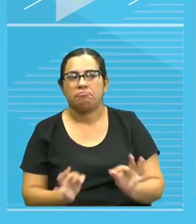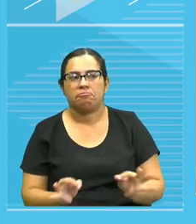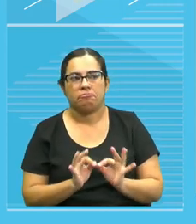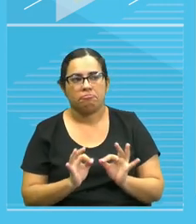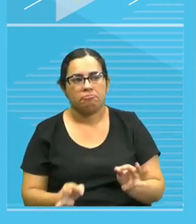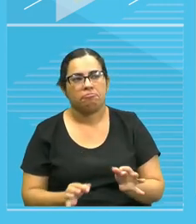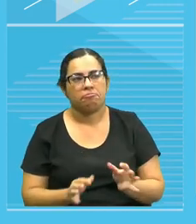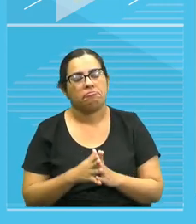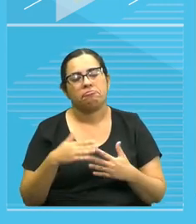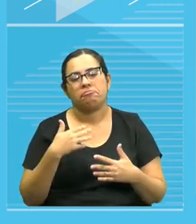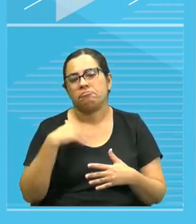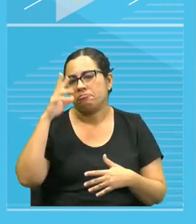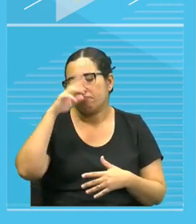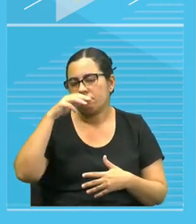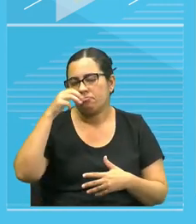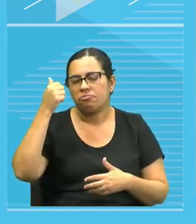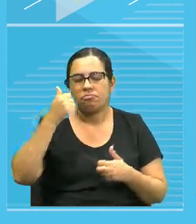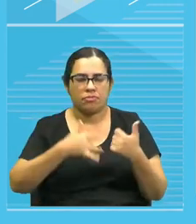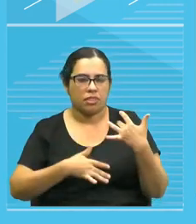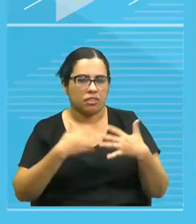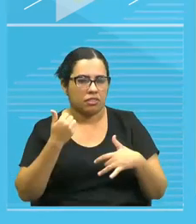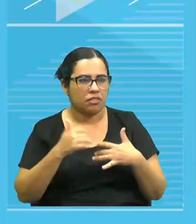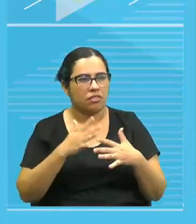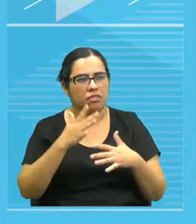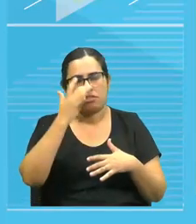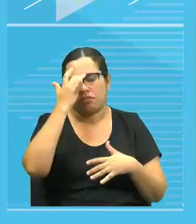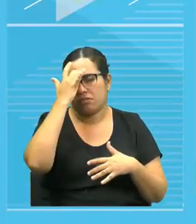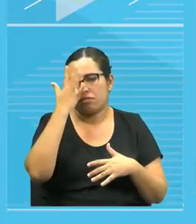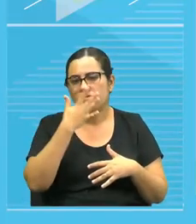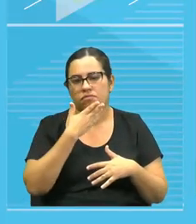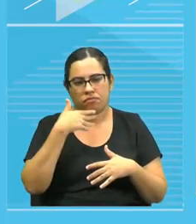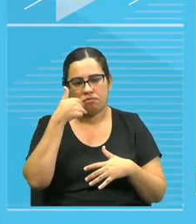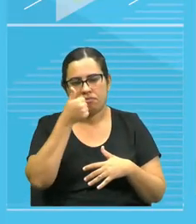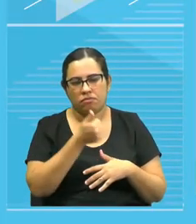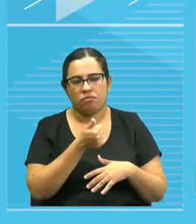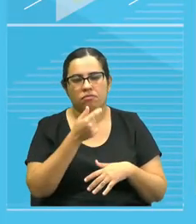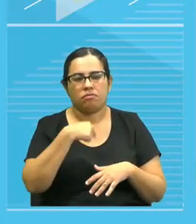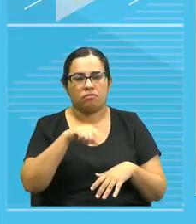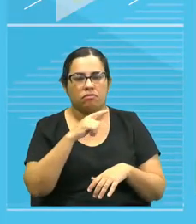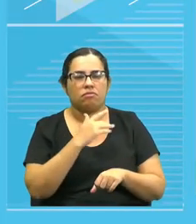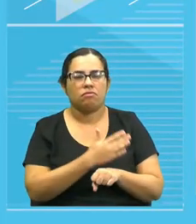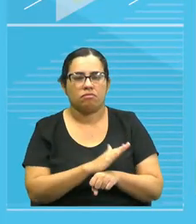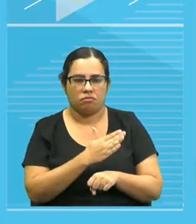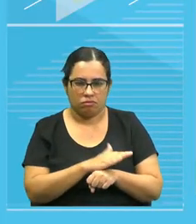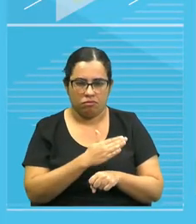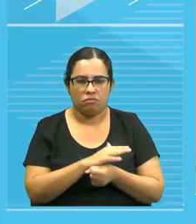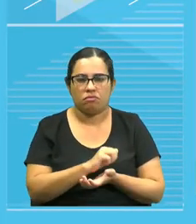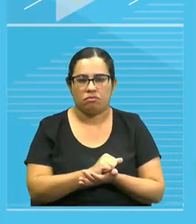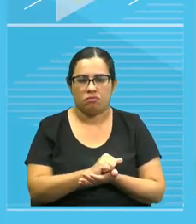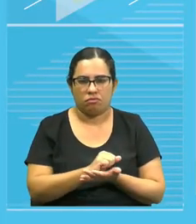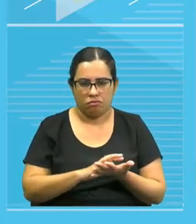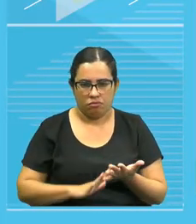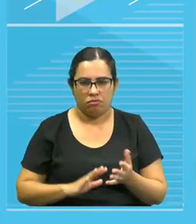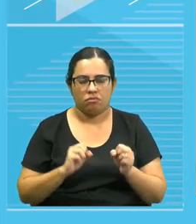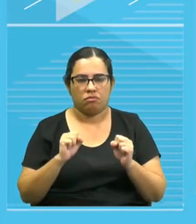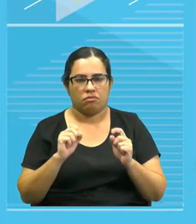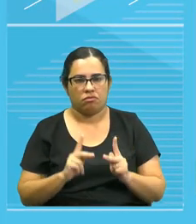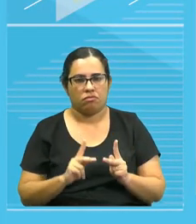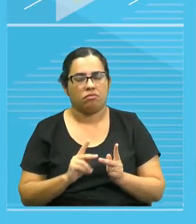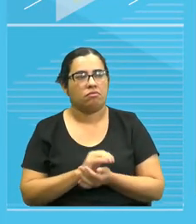só tô Relembrando fica mais fácil de aprender quando a gente começar a fazer os exercícios